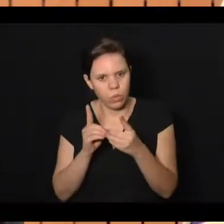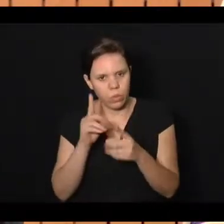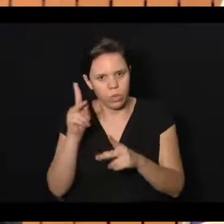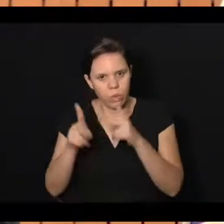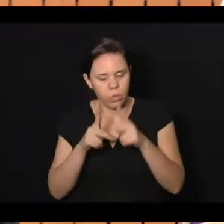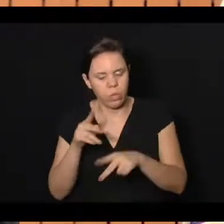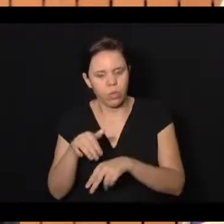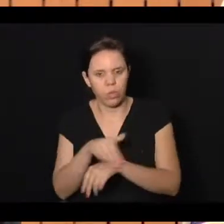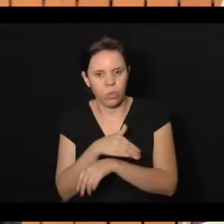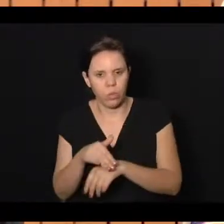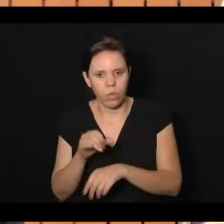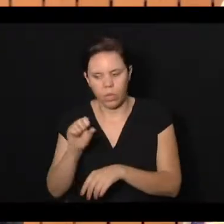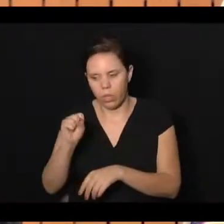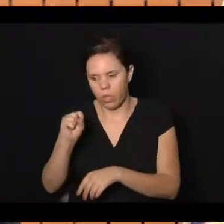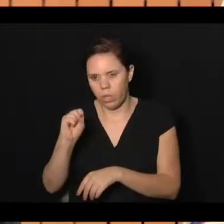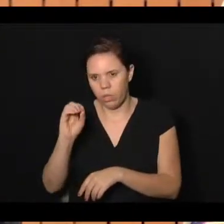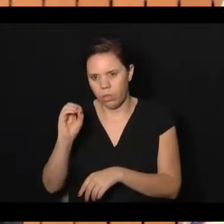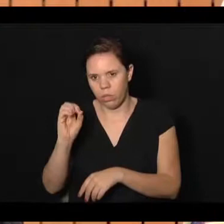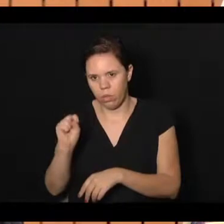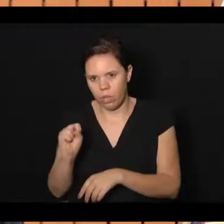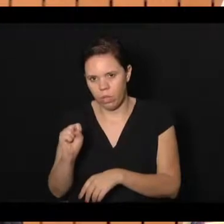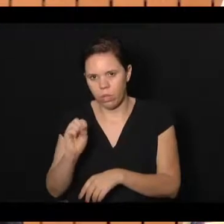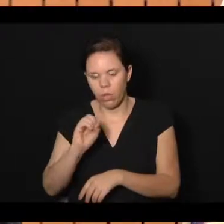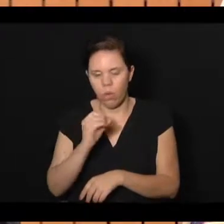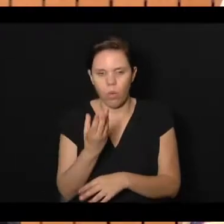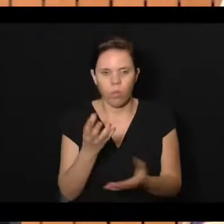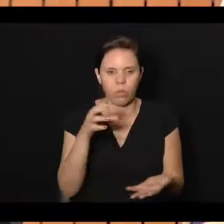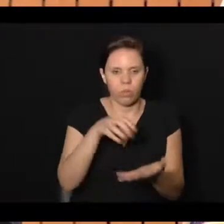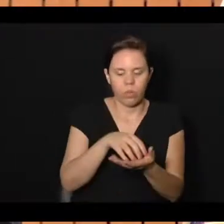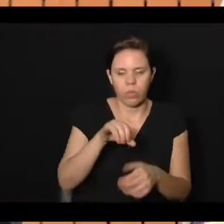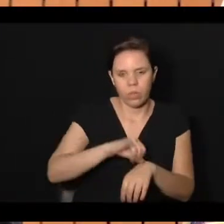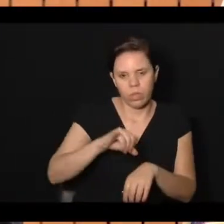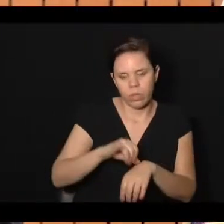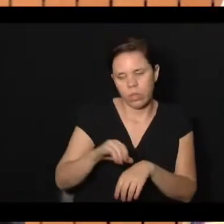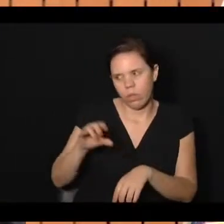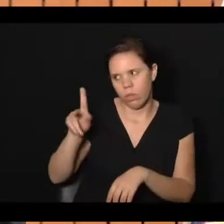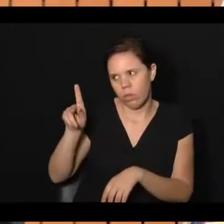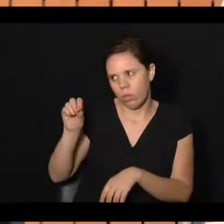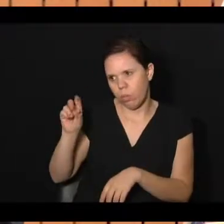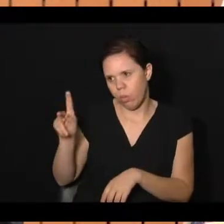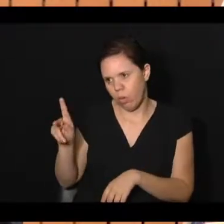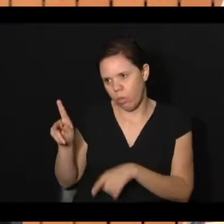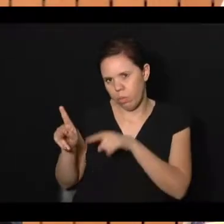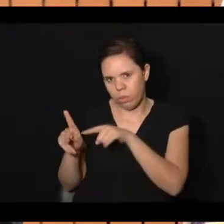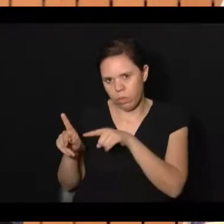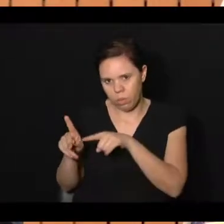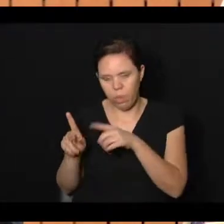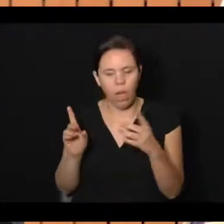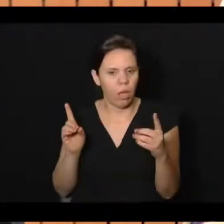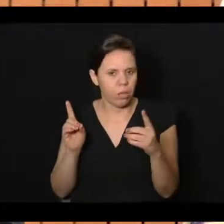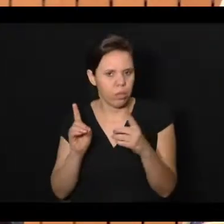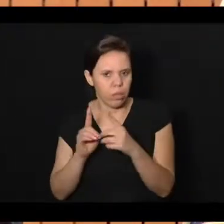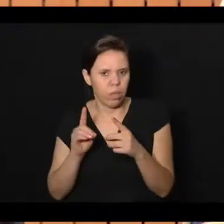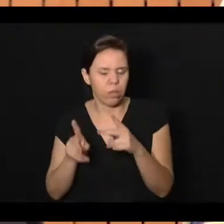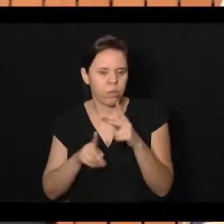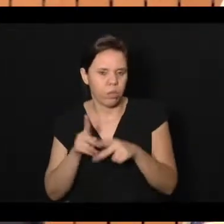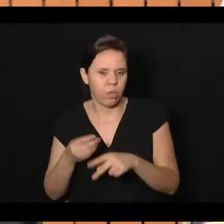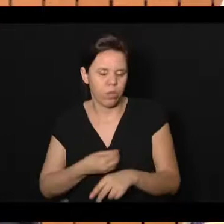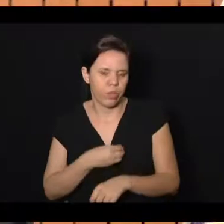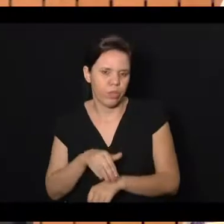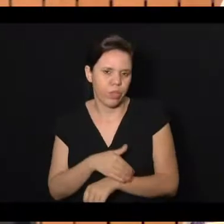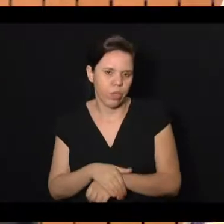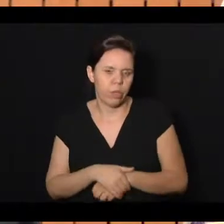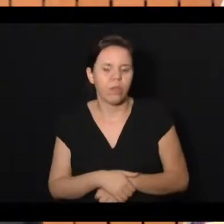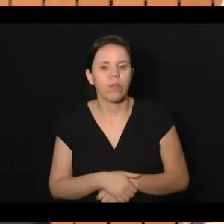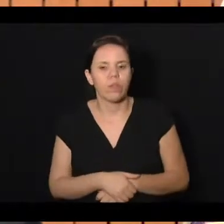s ou centro pop ou qualquer serviço do território que atende a população de rua o que tem população em situação de risco e vulnerabilidade também seria um